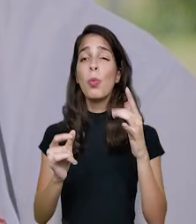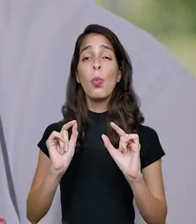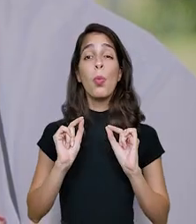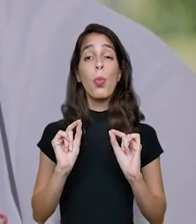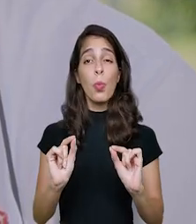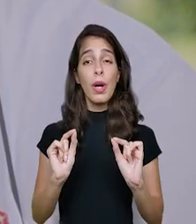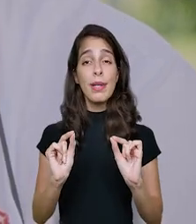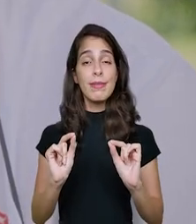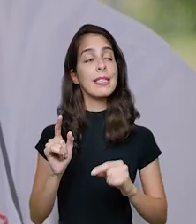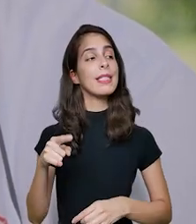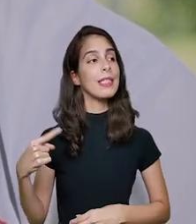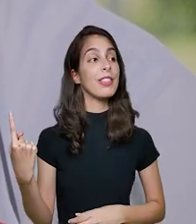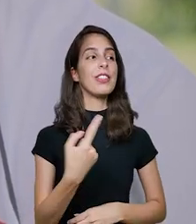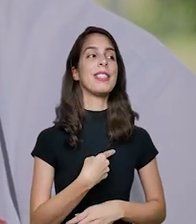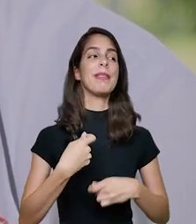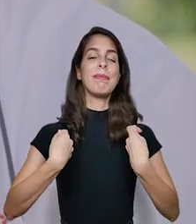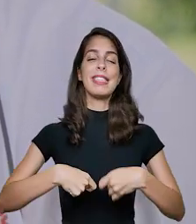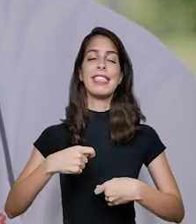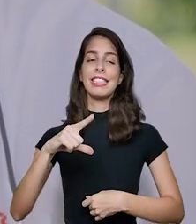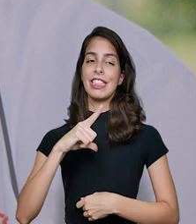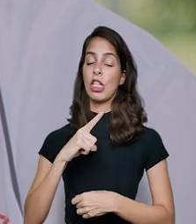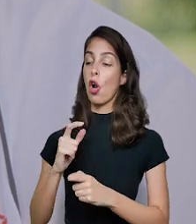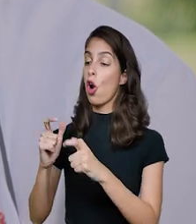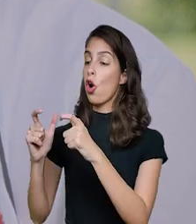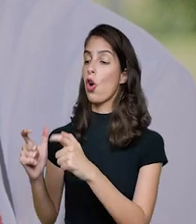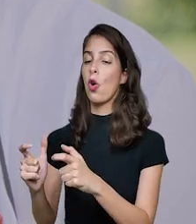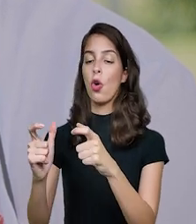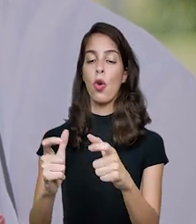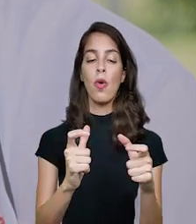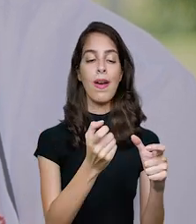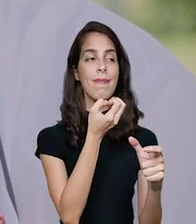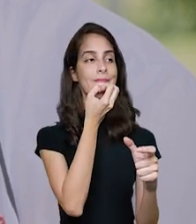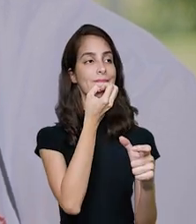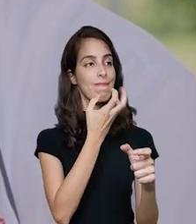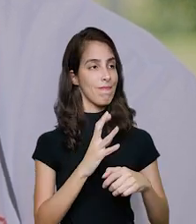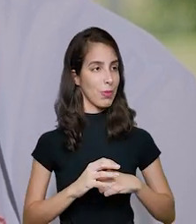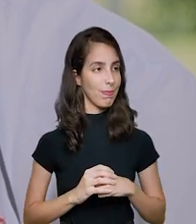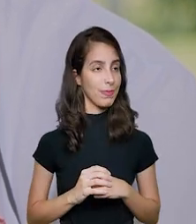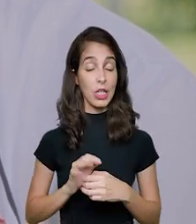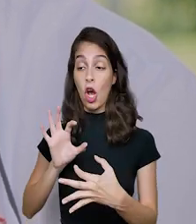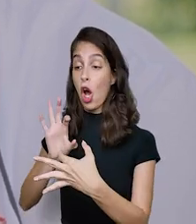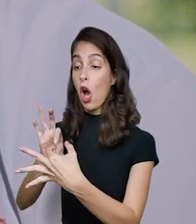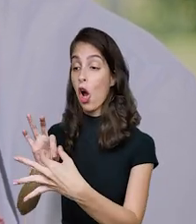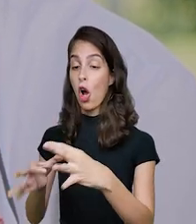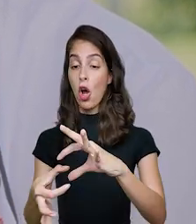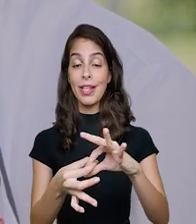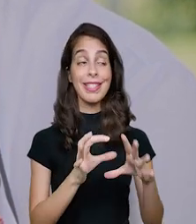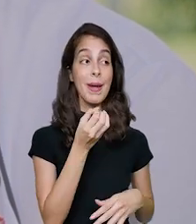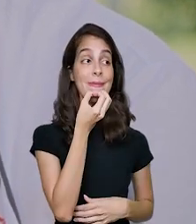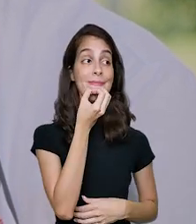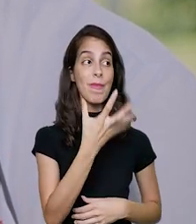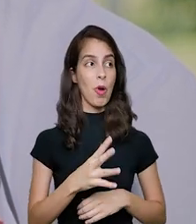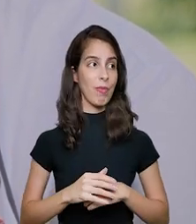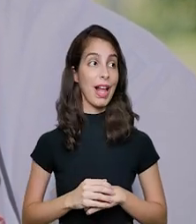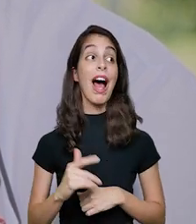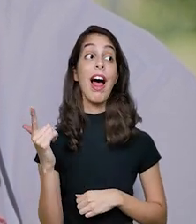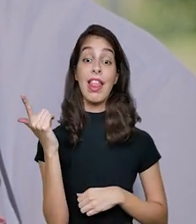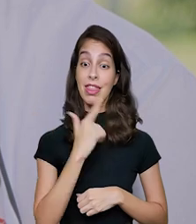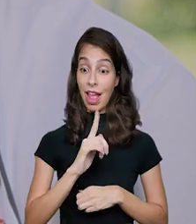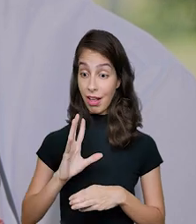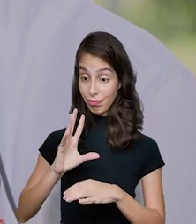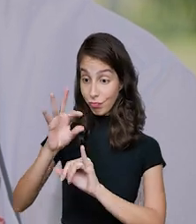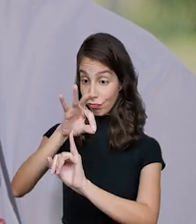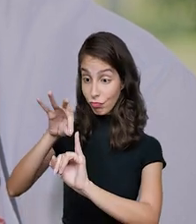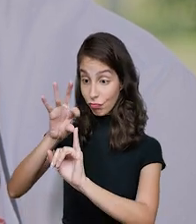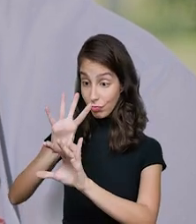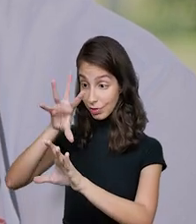né Eh conexões para que na rede na rede Federal a gente eh junto com os demais institutos a gente olhe